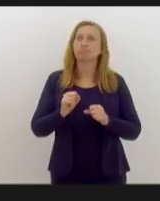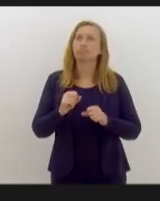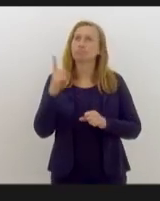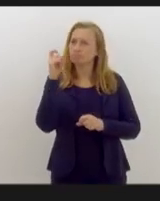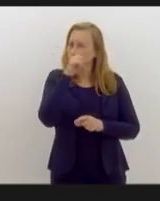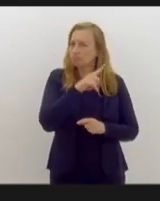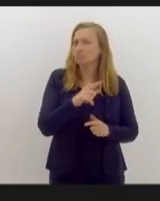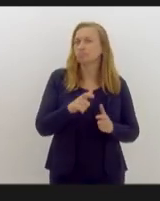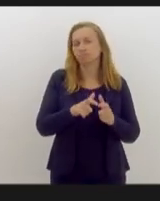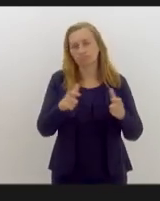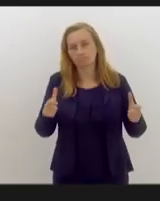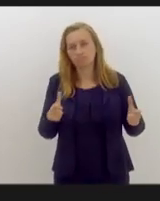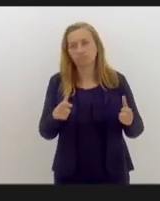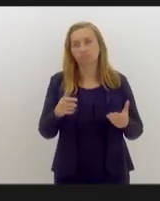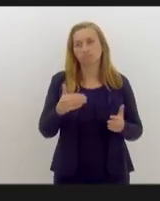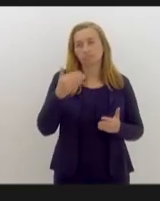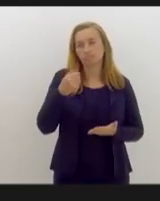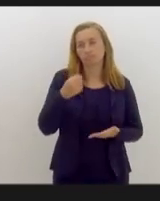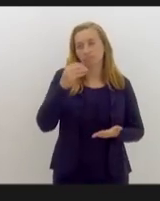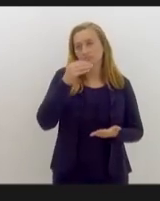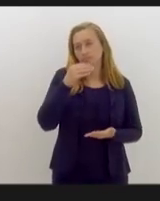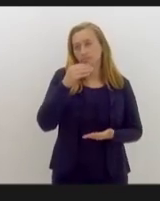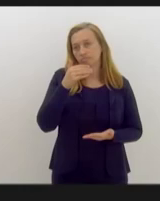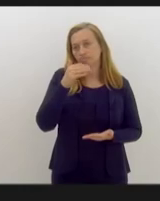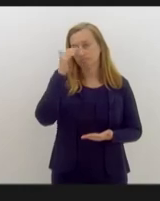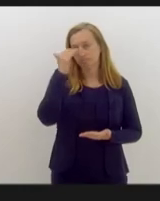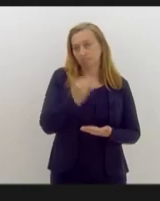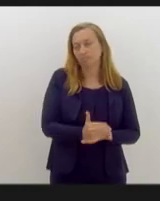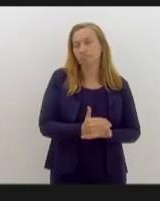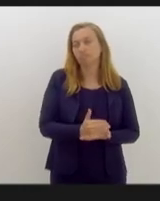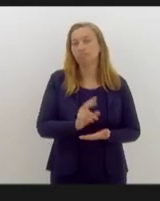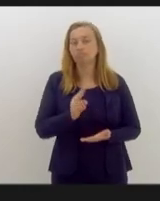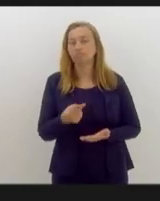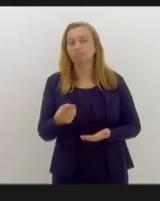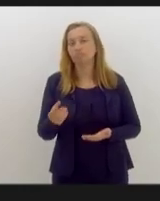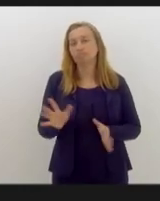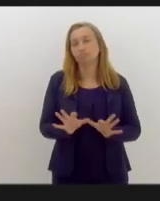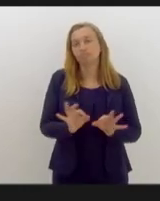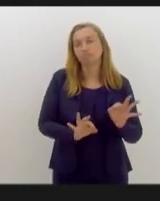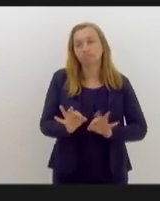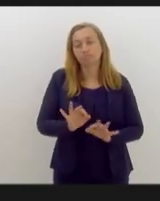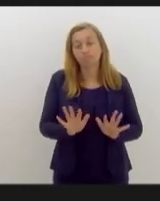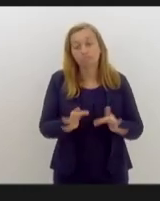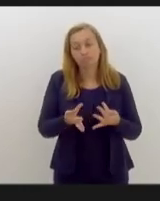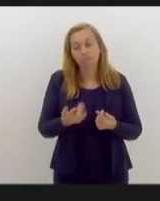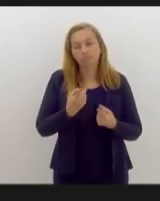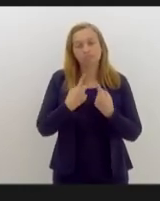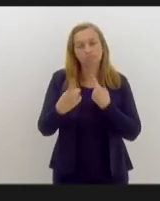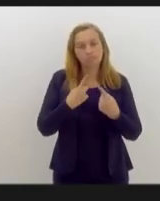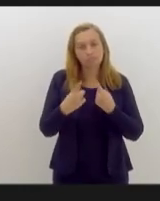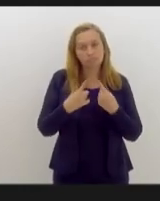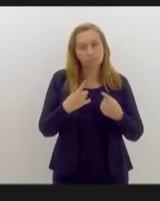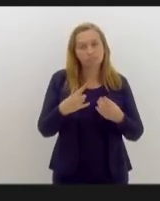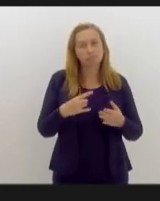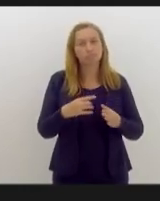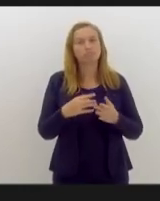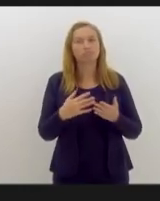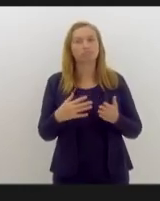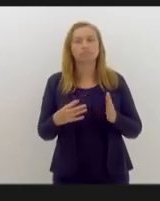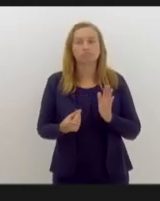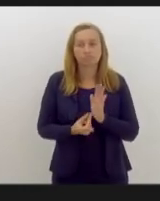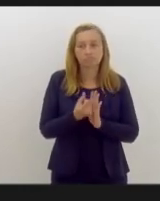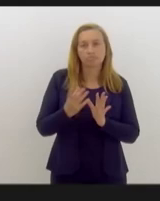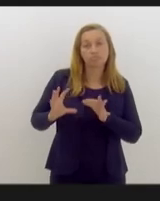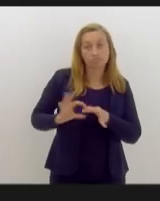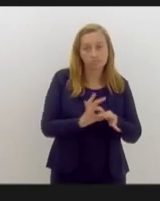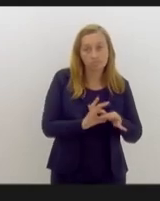dificuldade de cumprimento, ou se a gente vai optar por um plano mais modesto, que dialogue com a situação do orçamento, né, que é